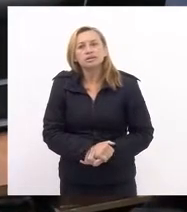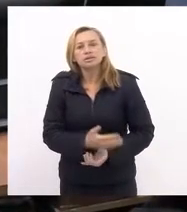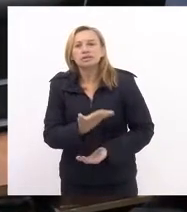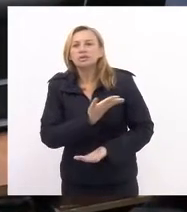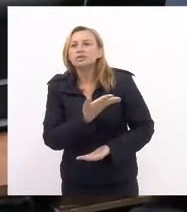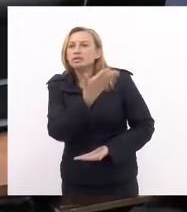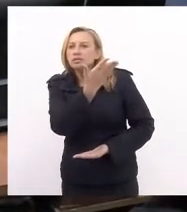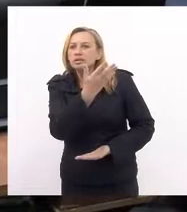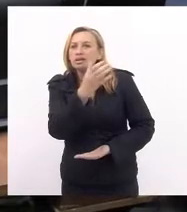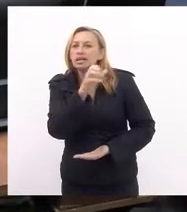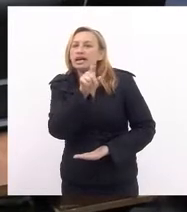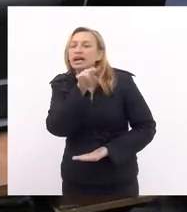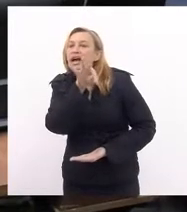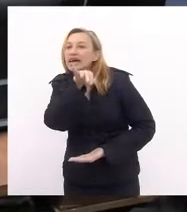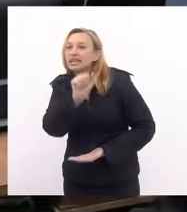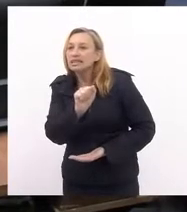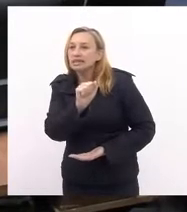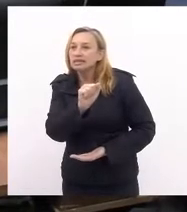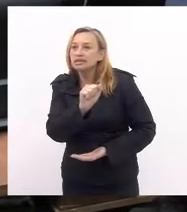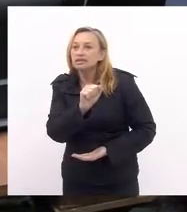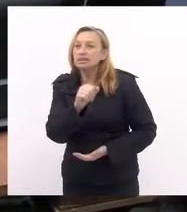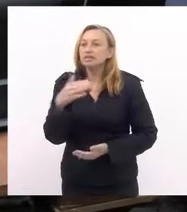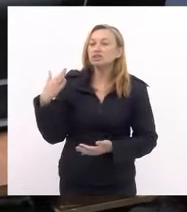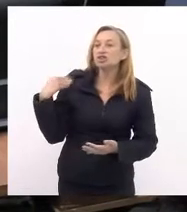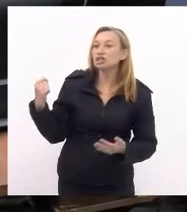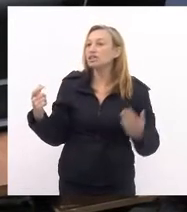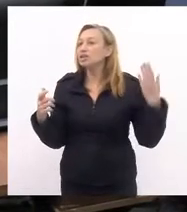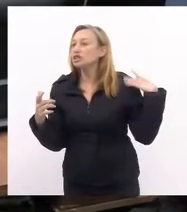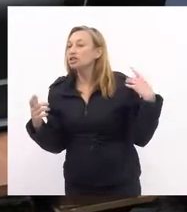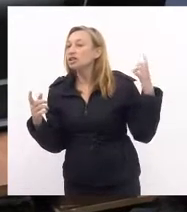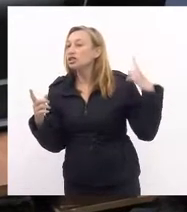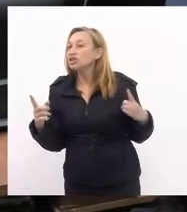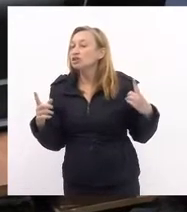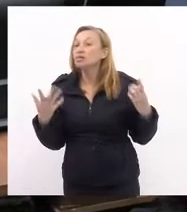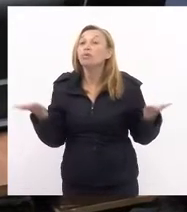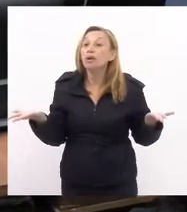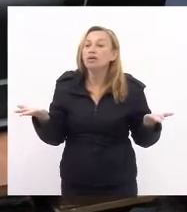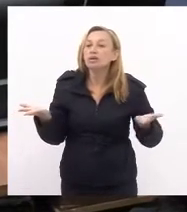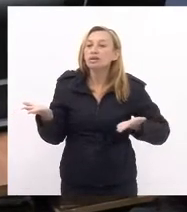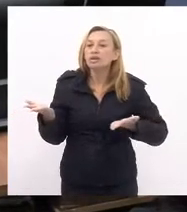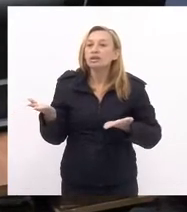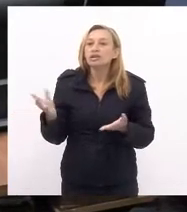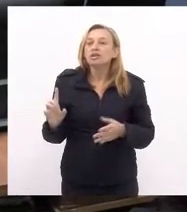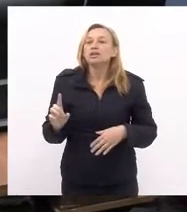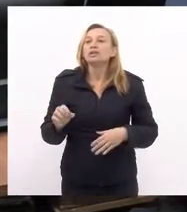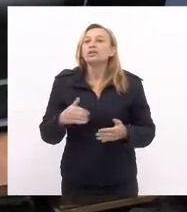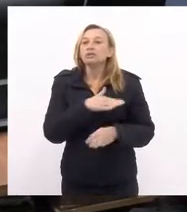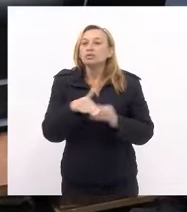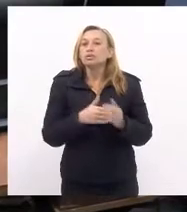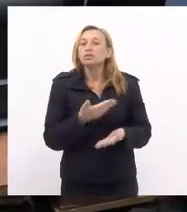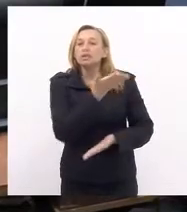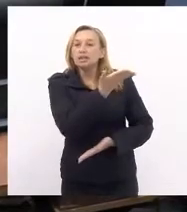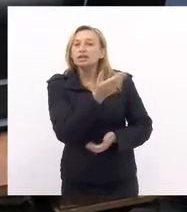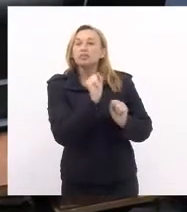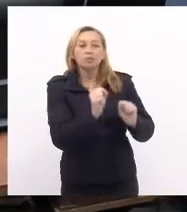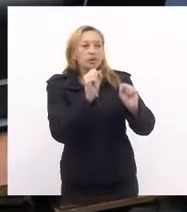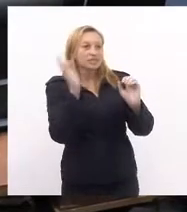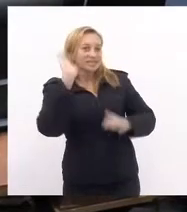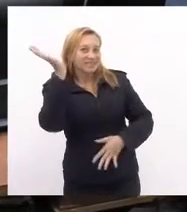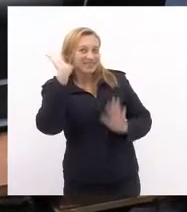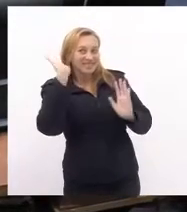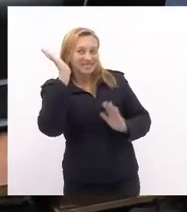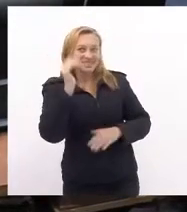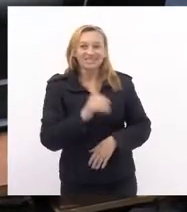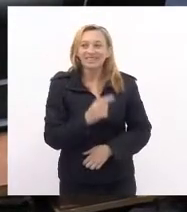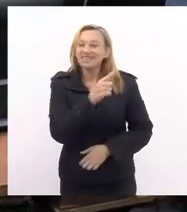equipe da Caixa Basto? Lateral qual? Da direita ou da esquerda? Da direita. Estão ali. Da direita. Estão todos ali. Pode levantar assim a